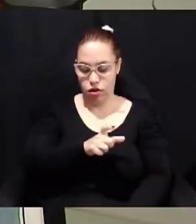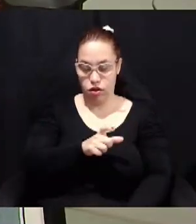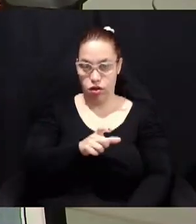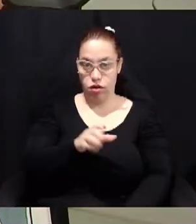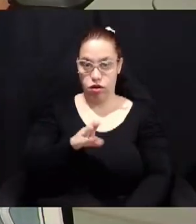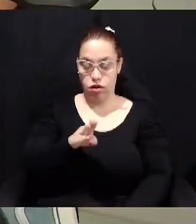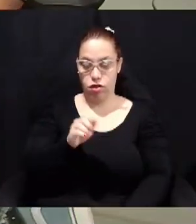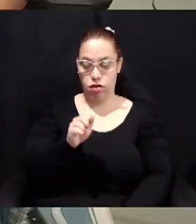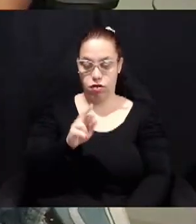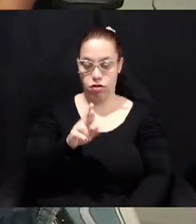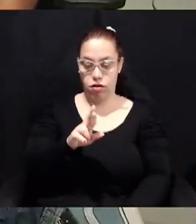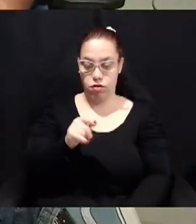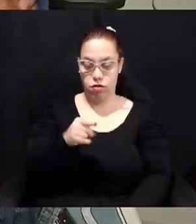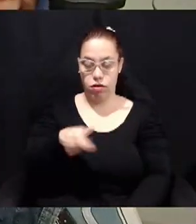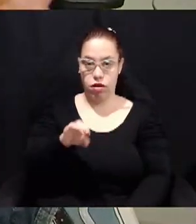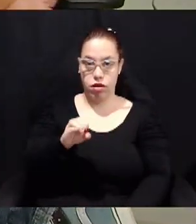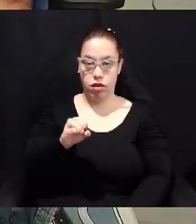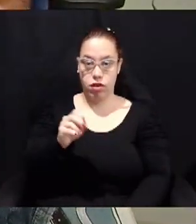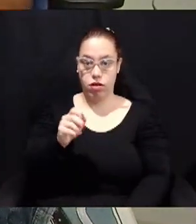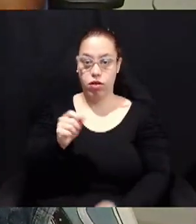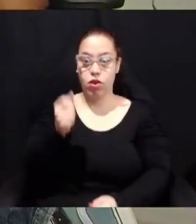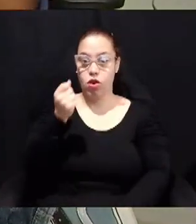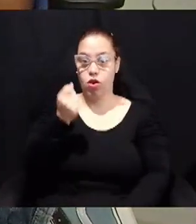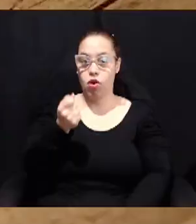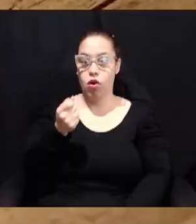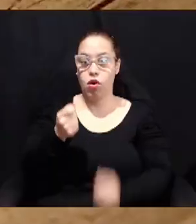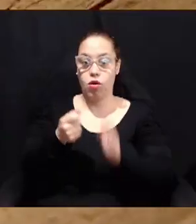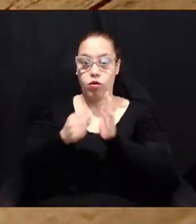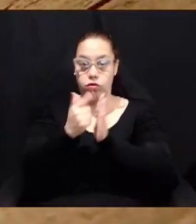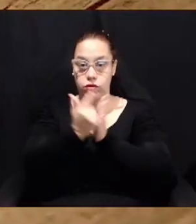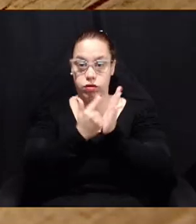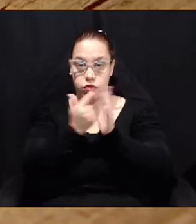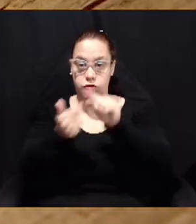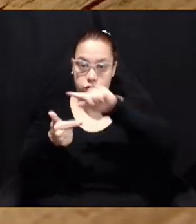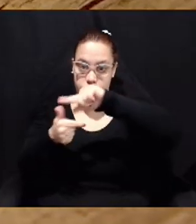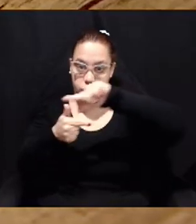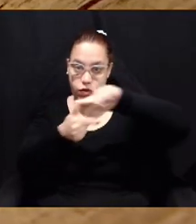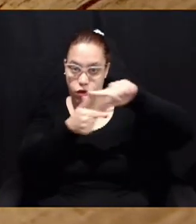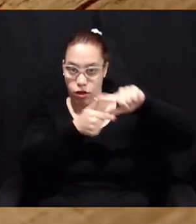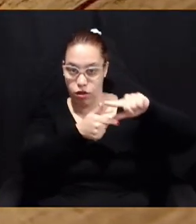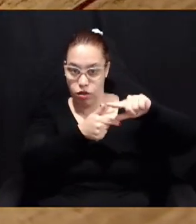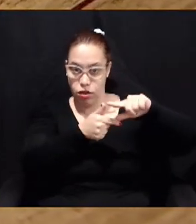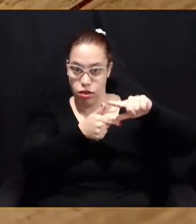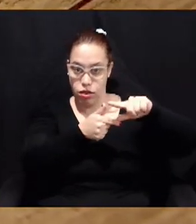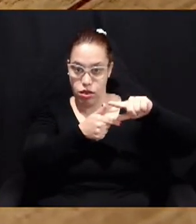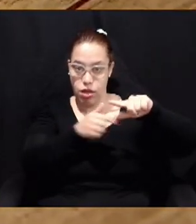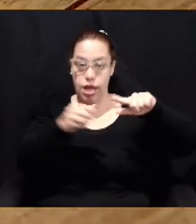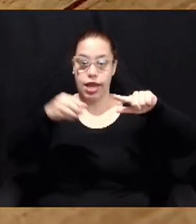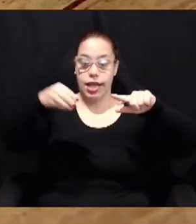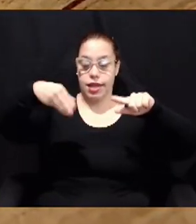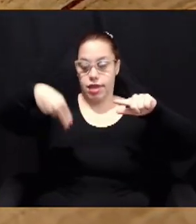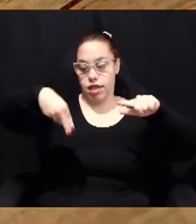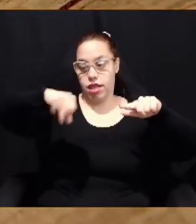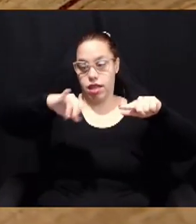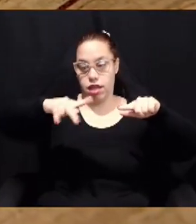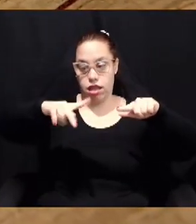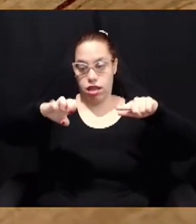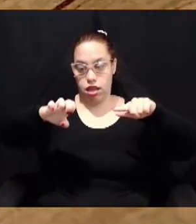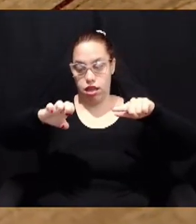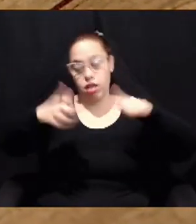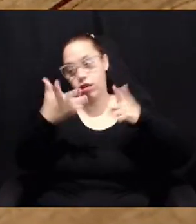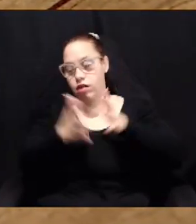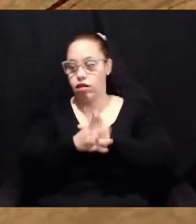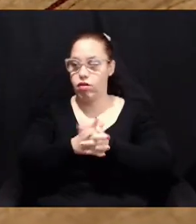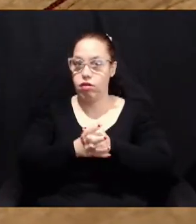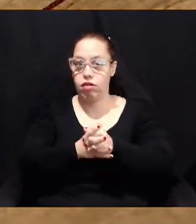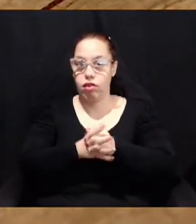né? A pessoa faça uma história, como se fosse uma tirinha. A gente já está acostumado a fazer tirinha, né? Que tem geralmente 3 quadros, né? A gente faz uma